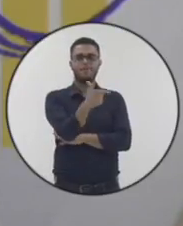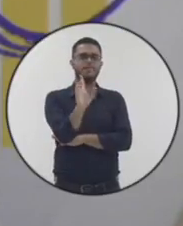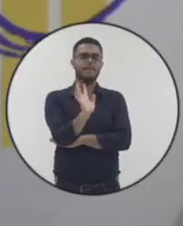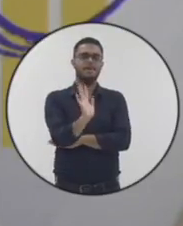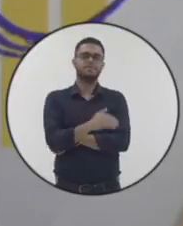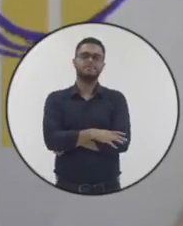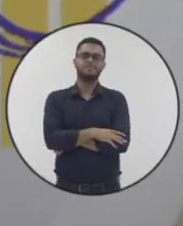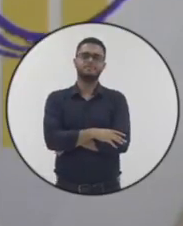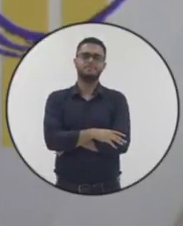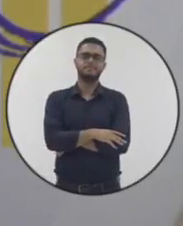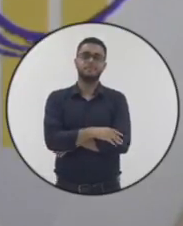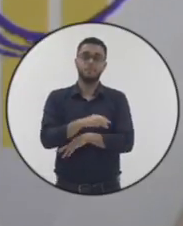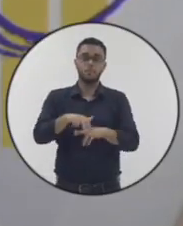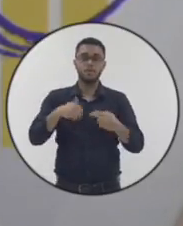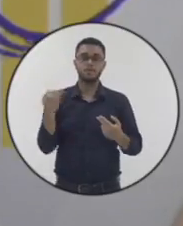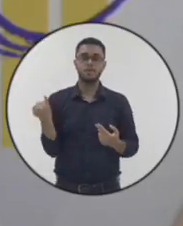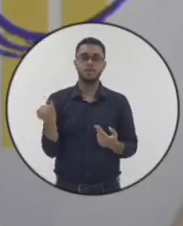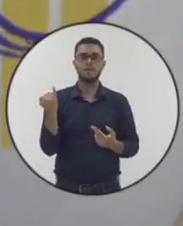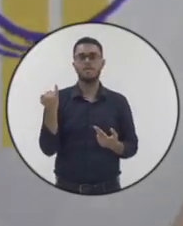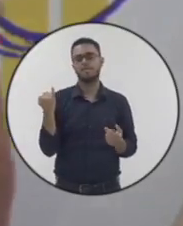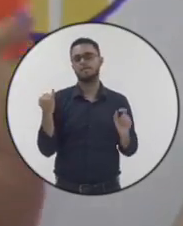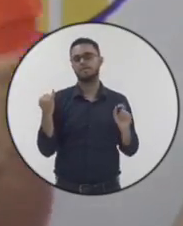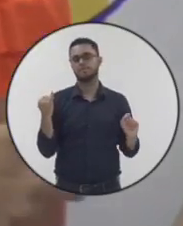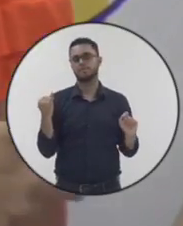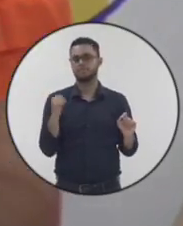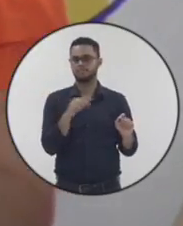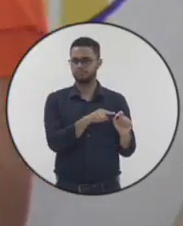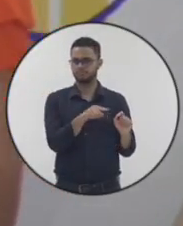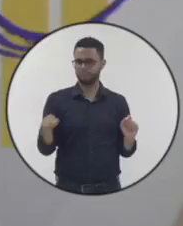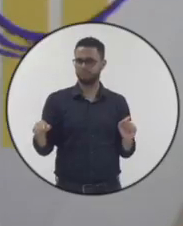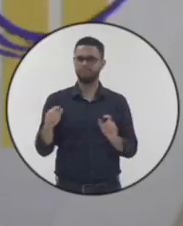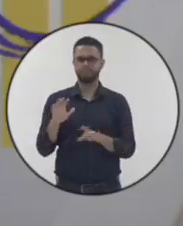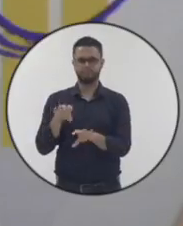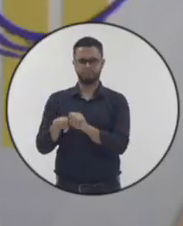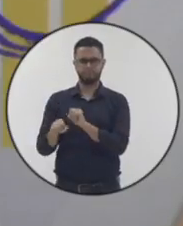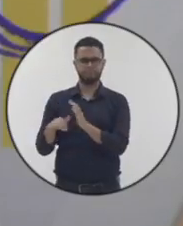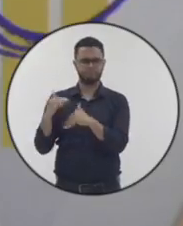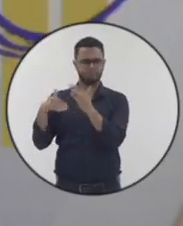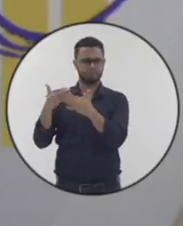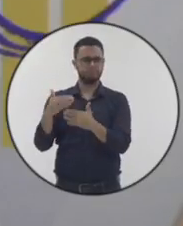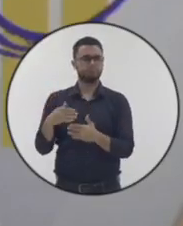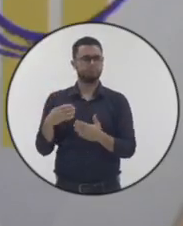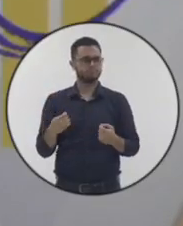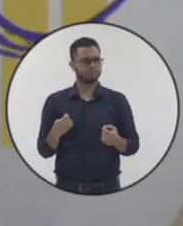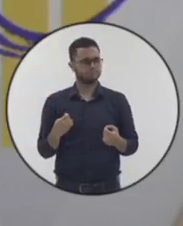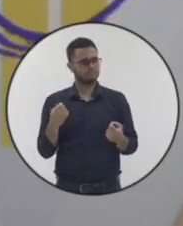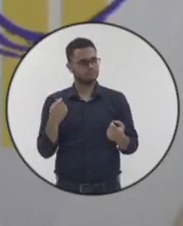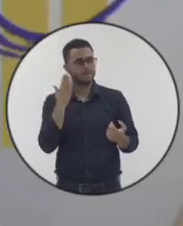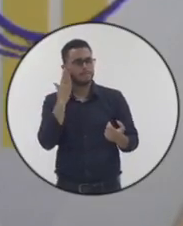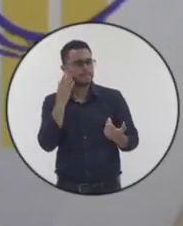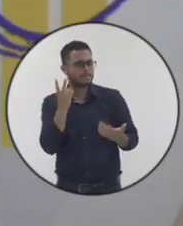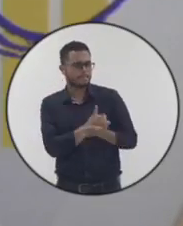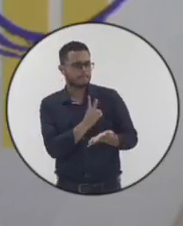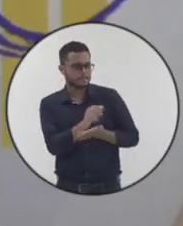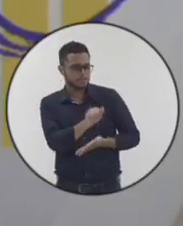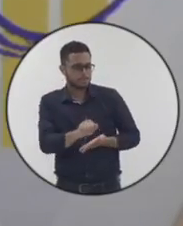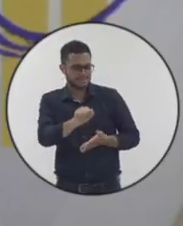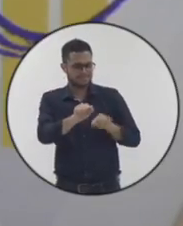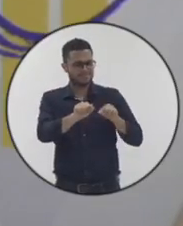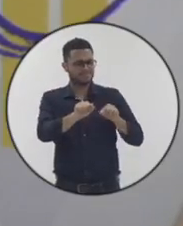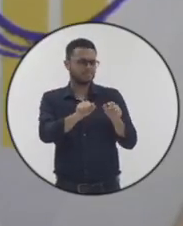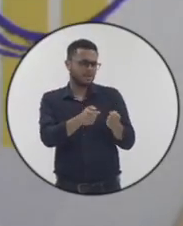lugar, né? Então, é importante que, nesses processos de formação, se leve a esses profissionais, que rede, mesmo escassa que nós